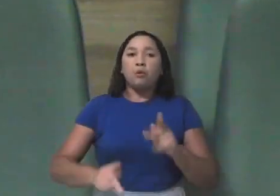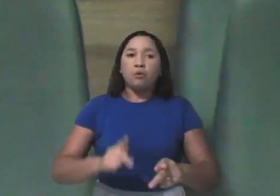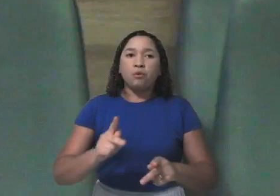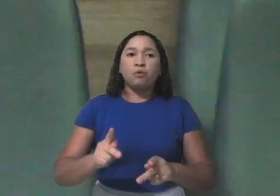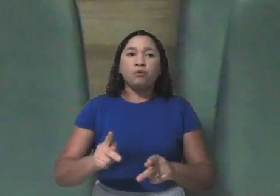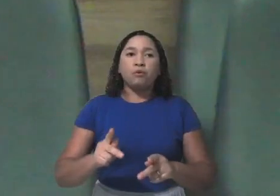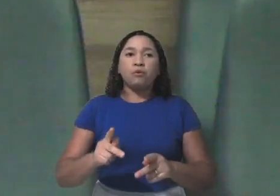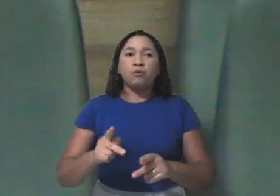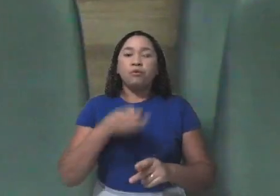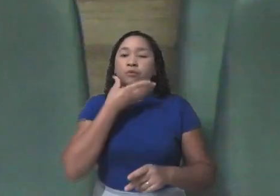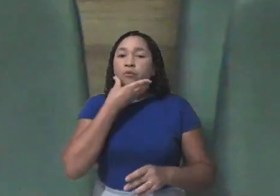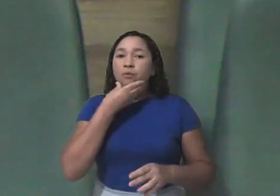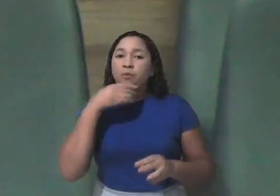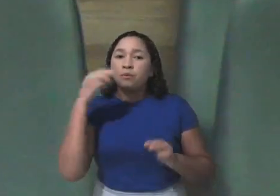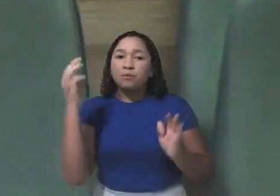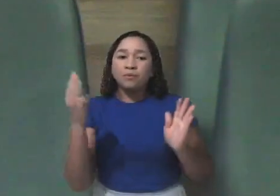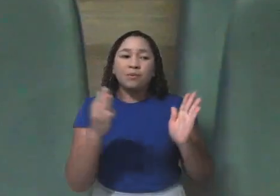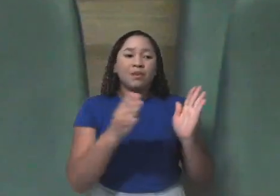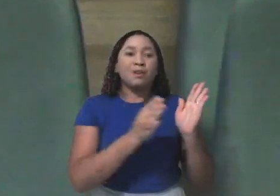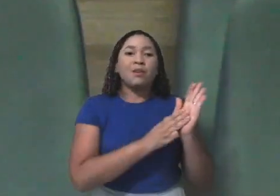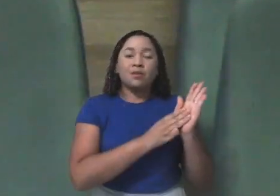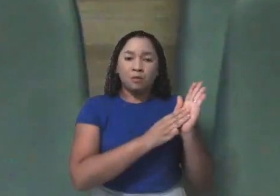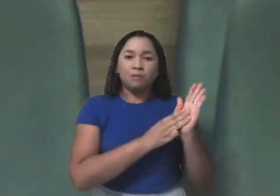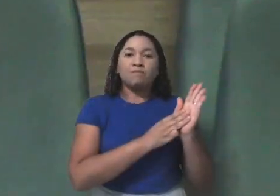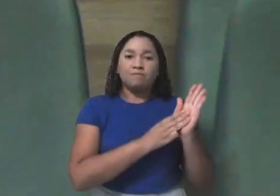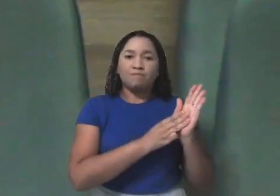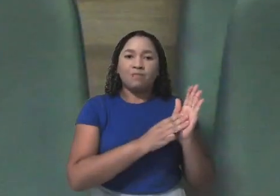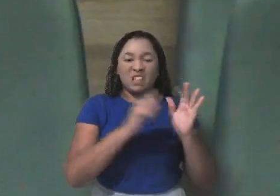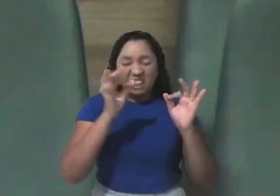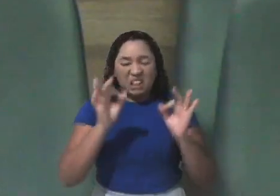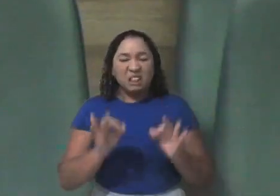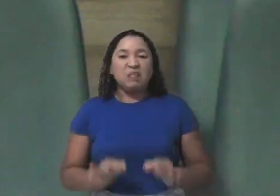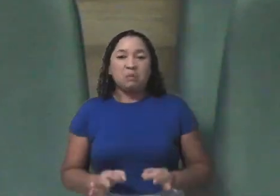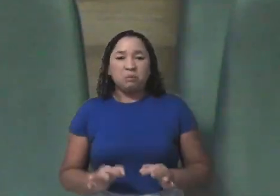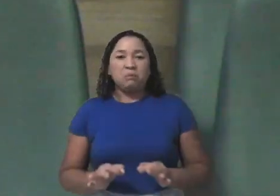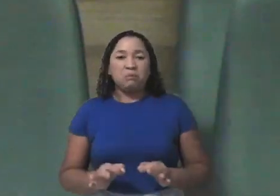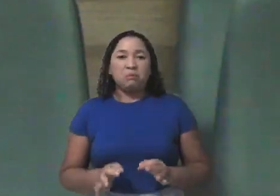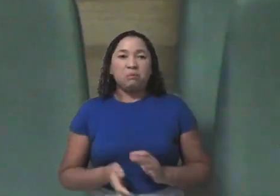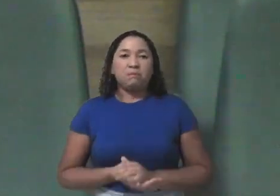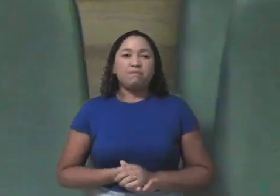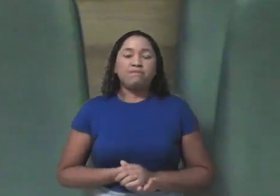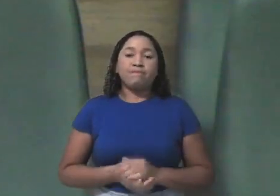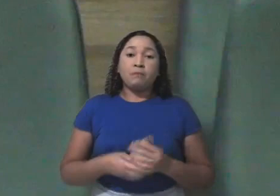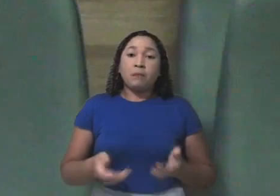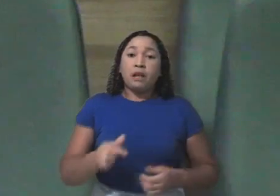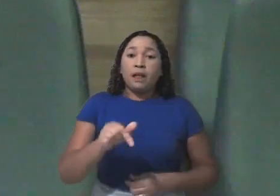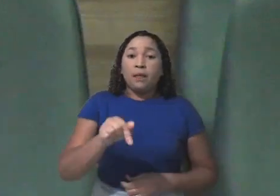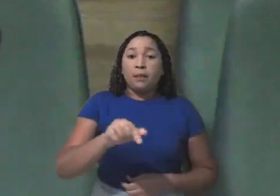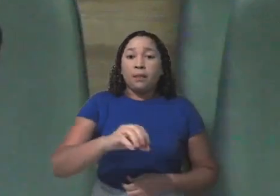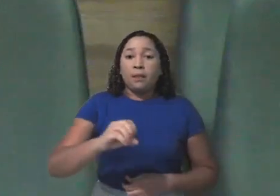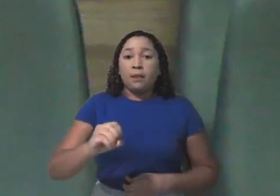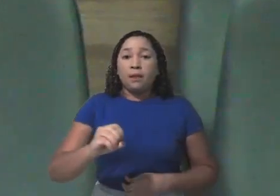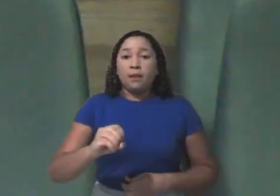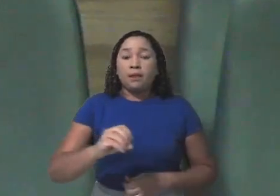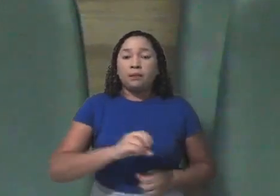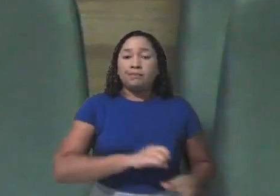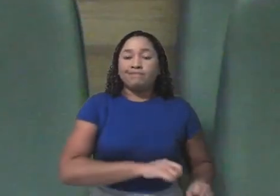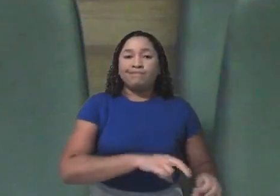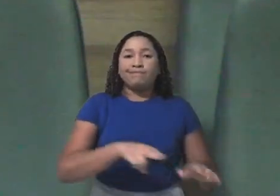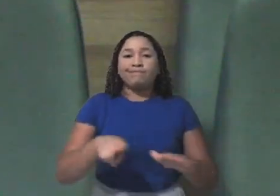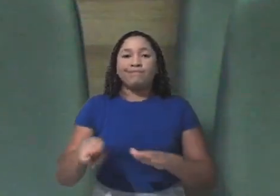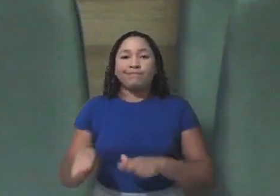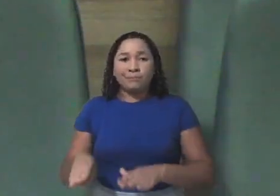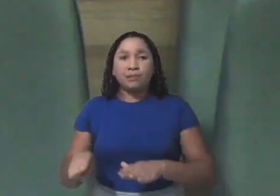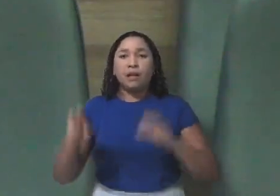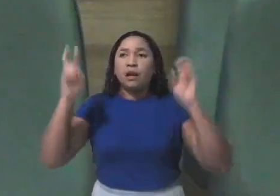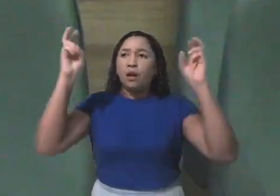Daniel. 70 semanas estão determinadas sobre o teu povo. Nessas 70 semanas, que será um tópico específico, aqui eu só